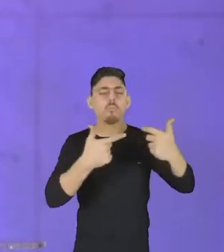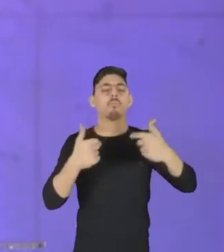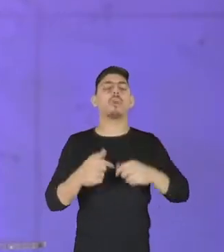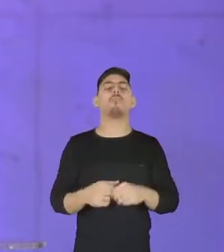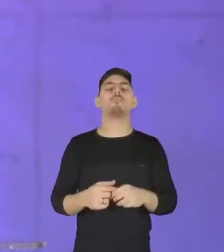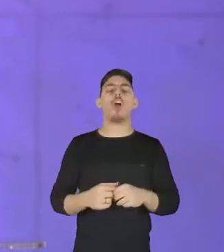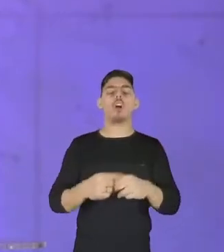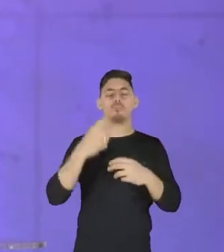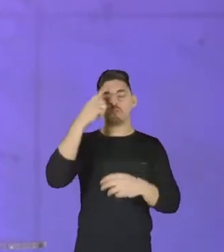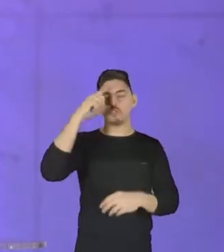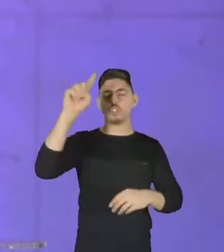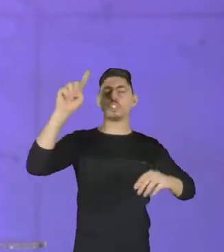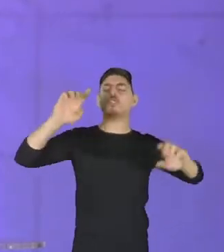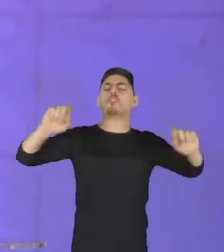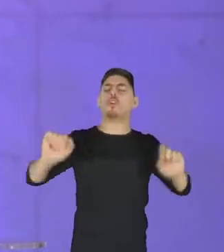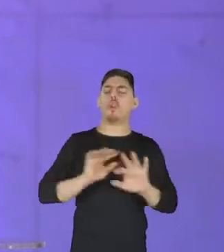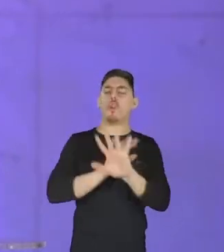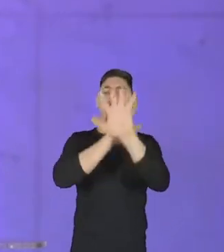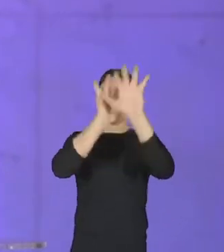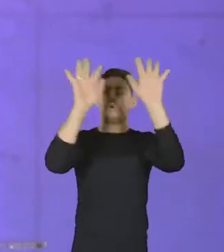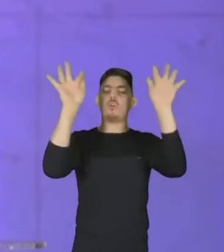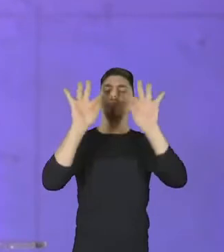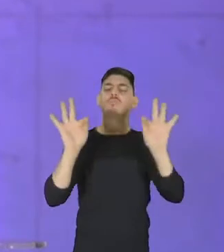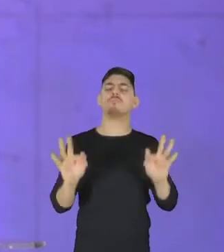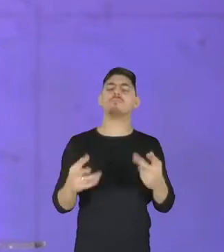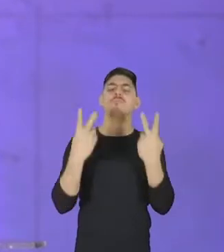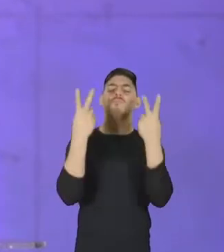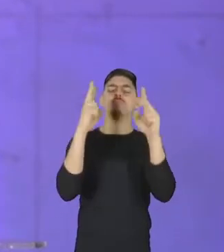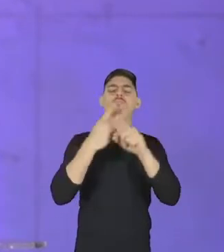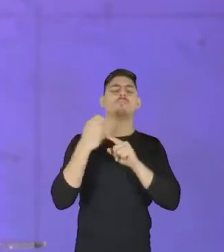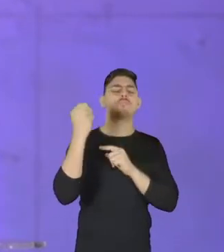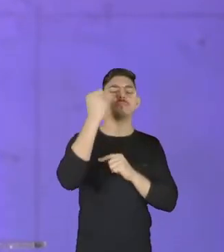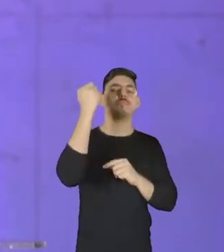dias de glória na história de Israel.